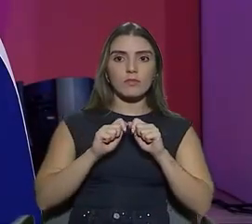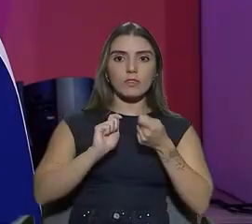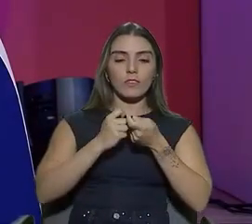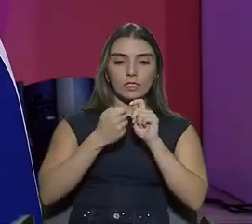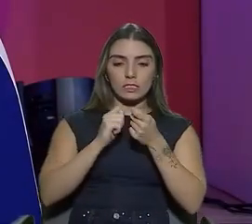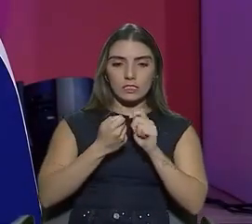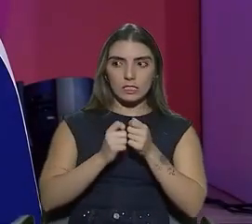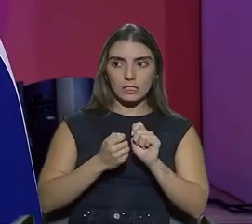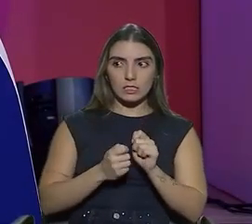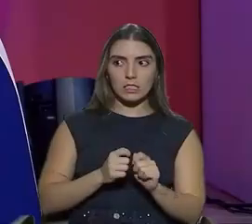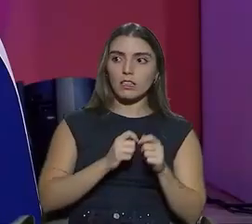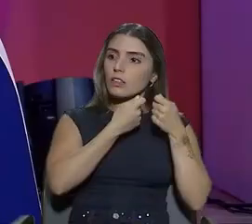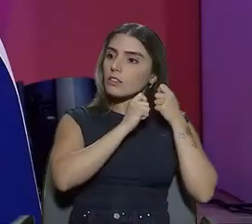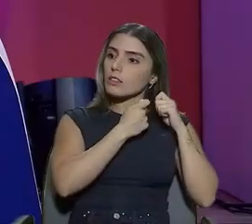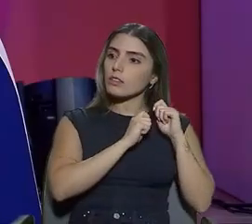trançar.